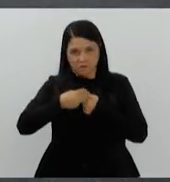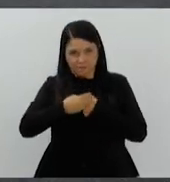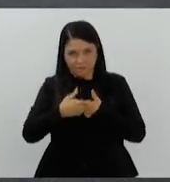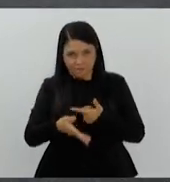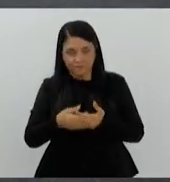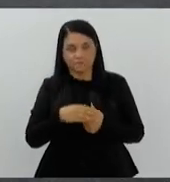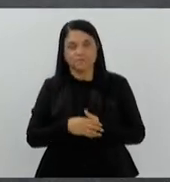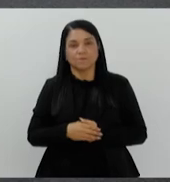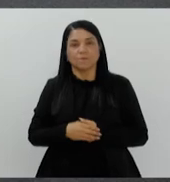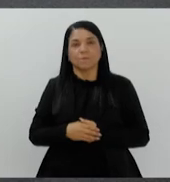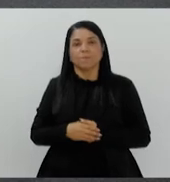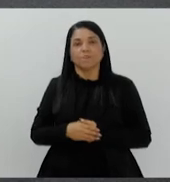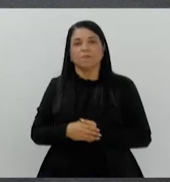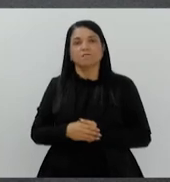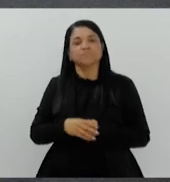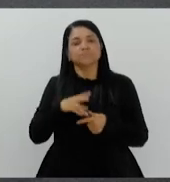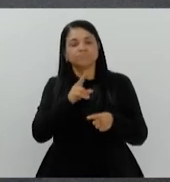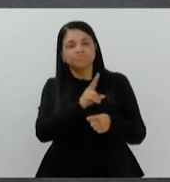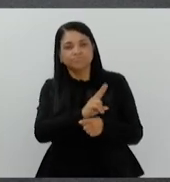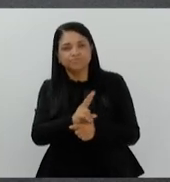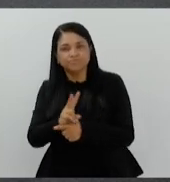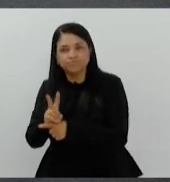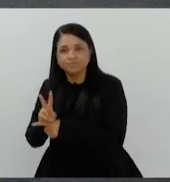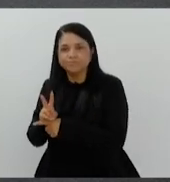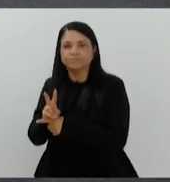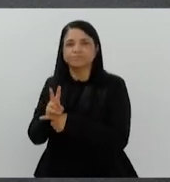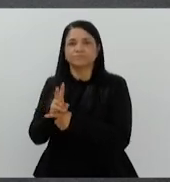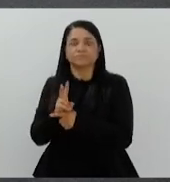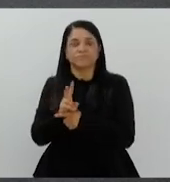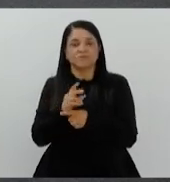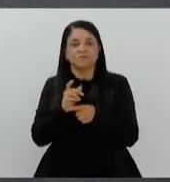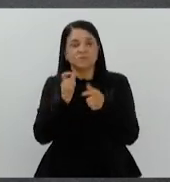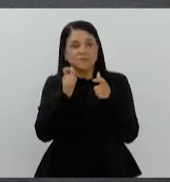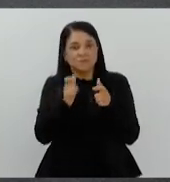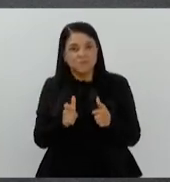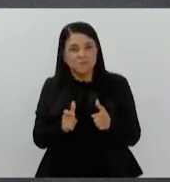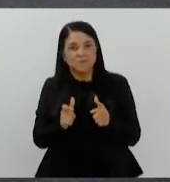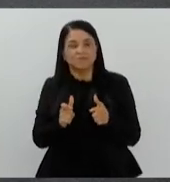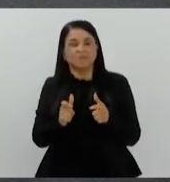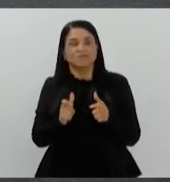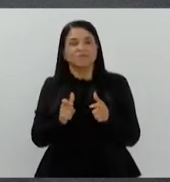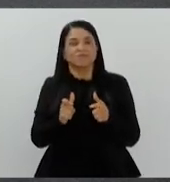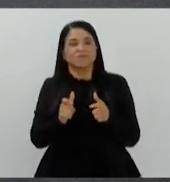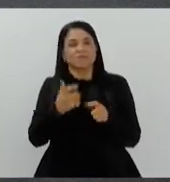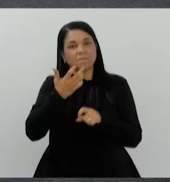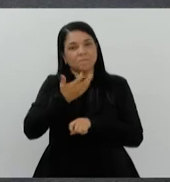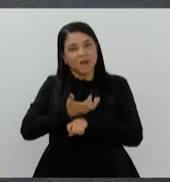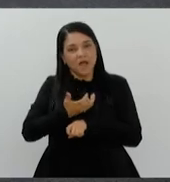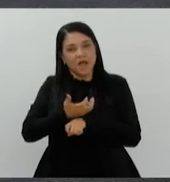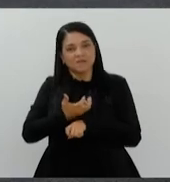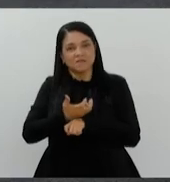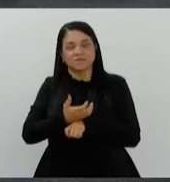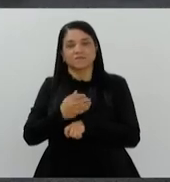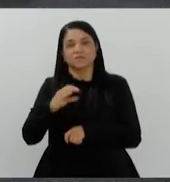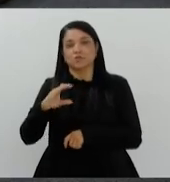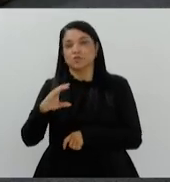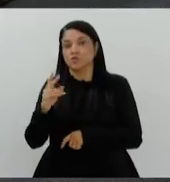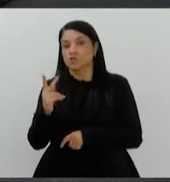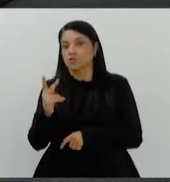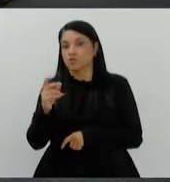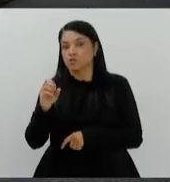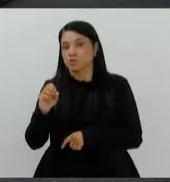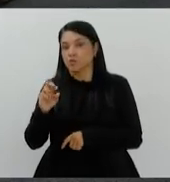Nós temos que preservar os espaços culturais. Eu frequento várias praças, vários chorinhos, é uma alegria.